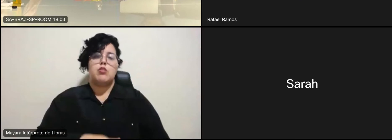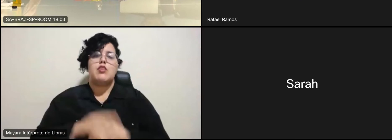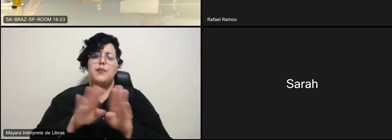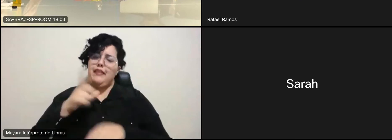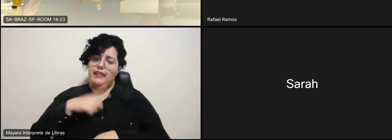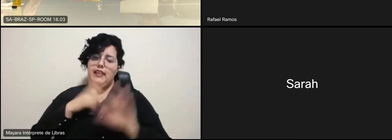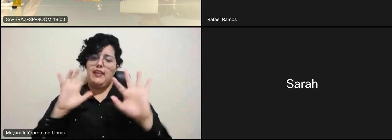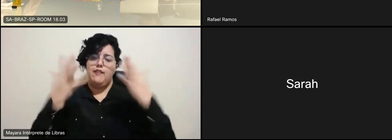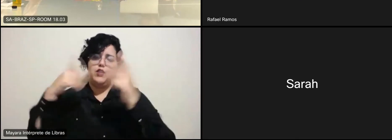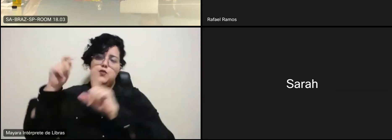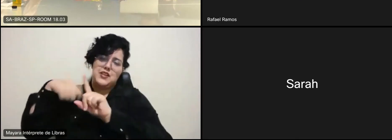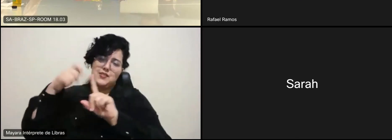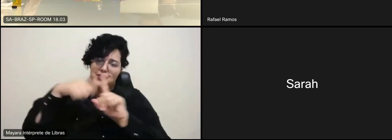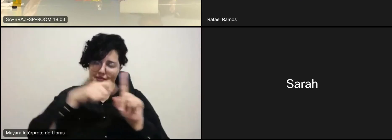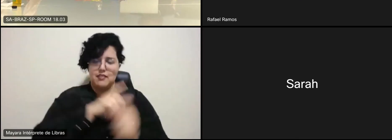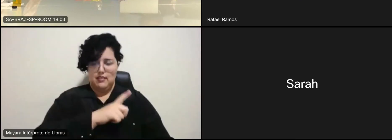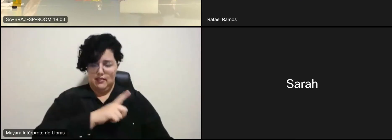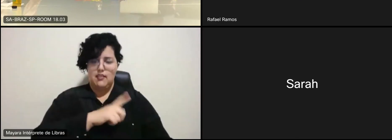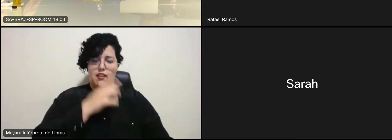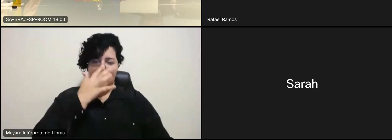grupos de BRGs, né? Acho que